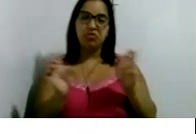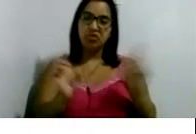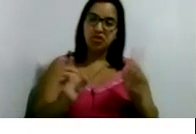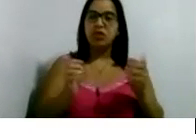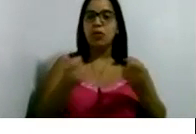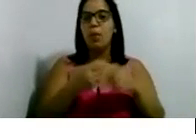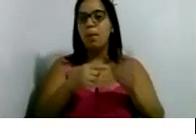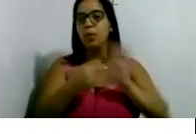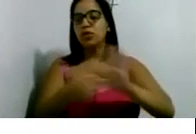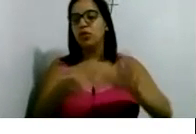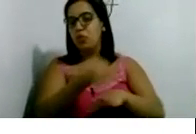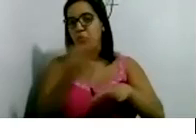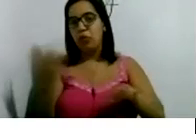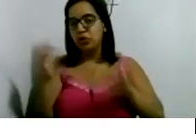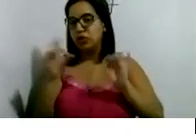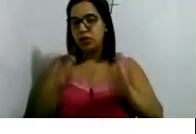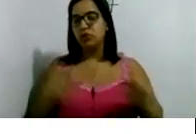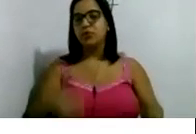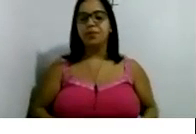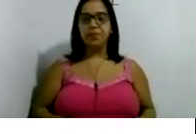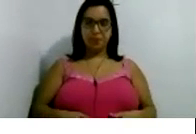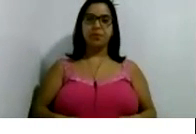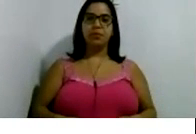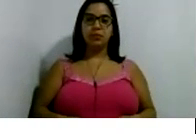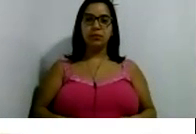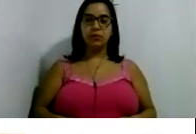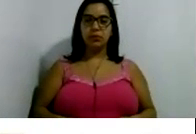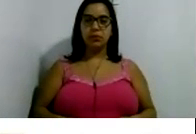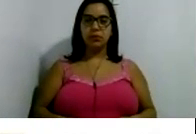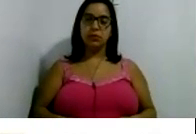quantidade de cromossomos.